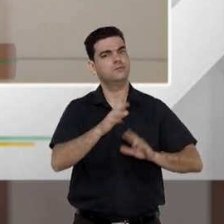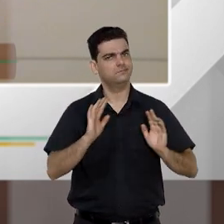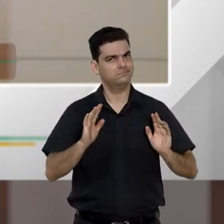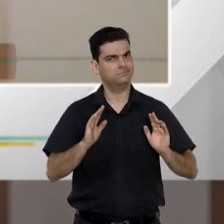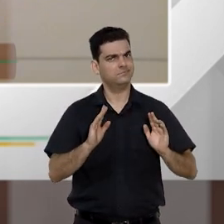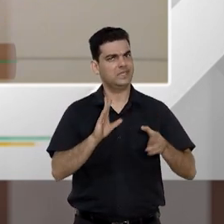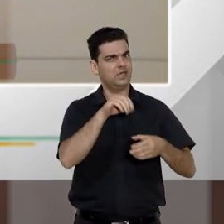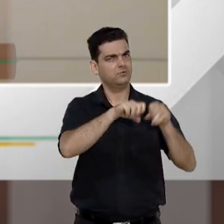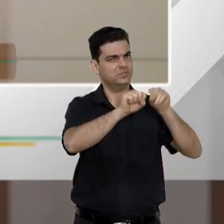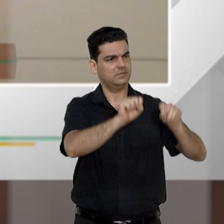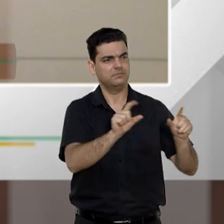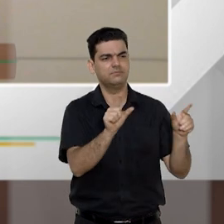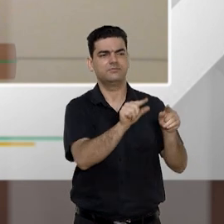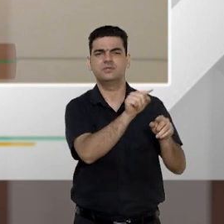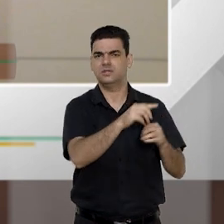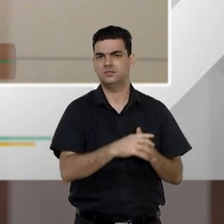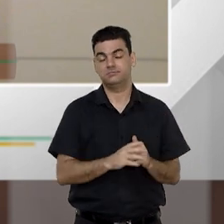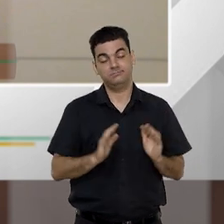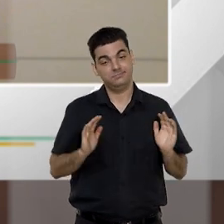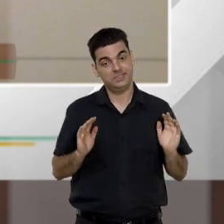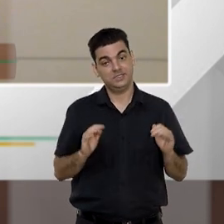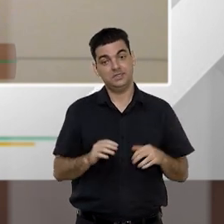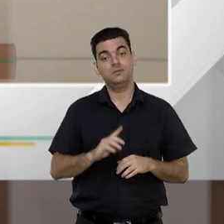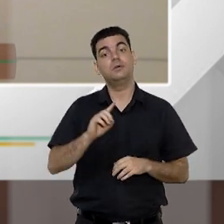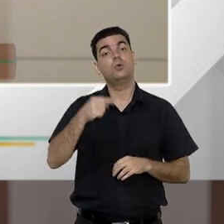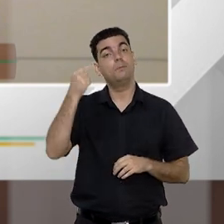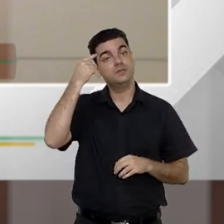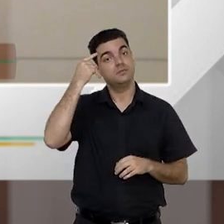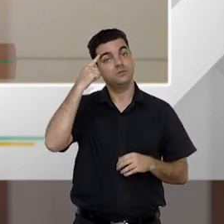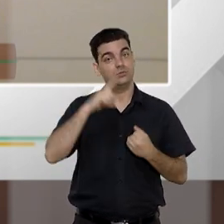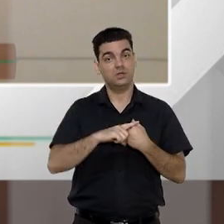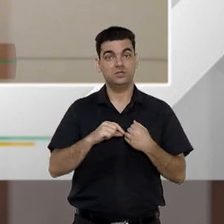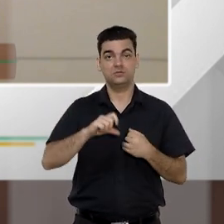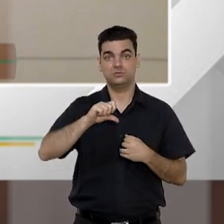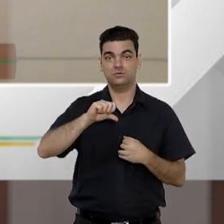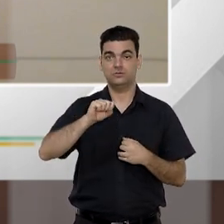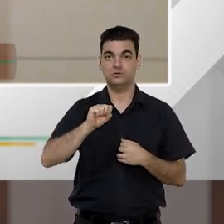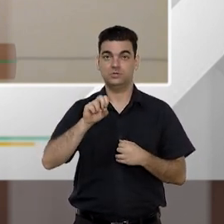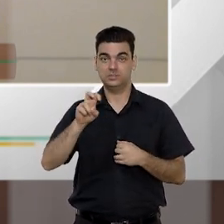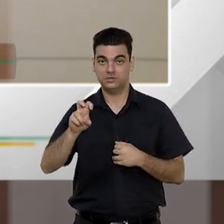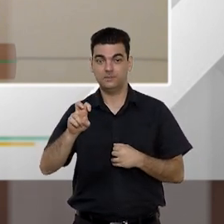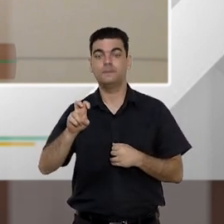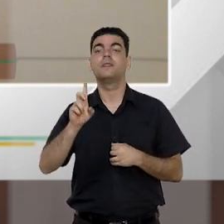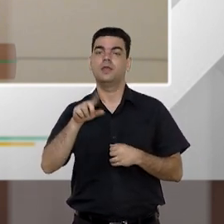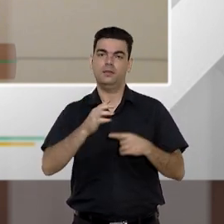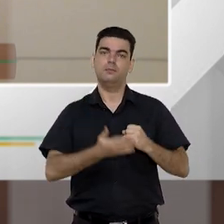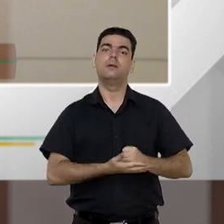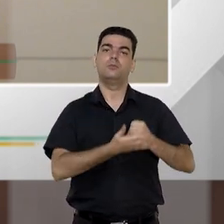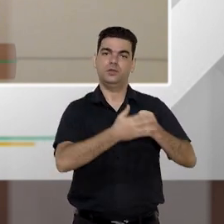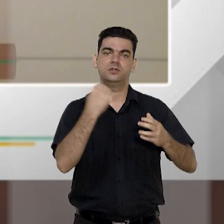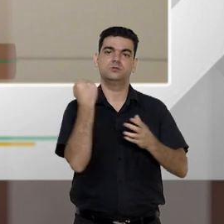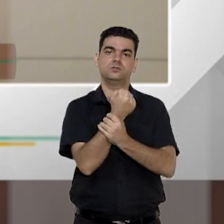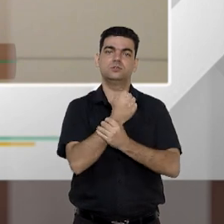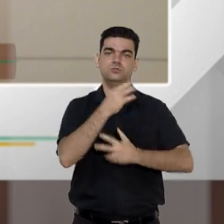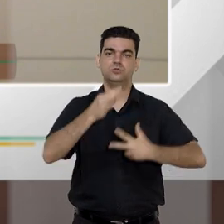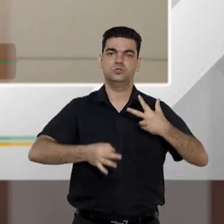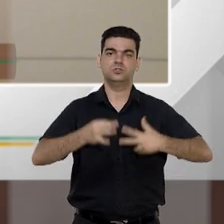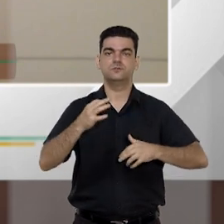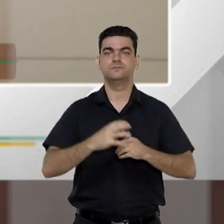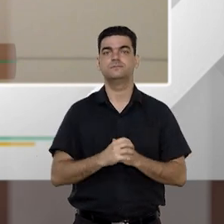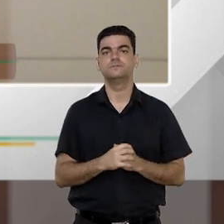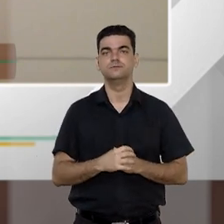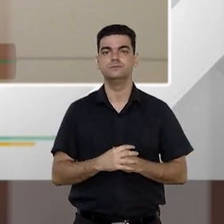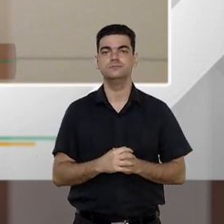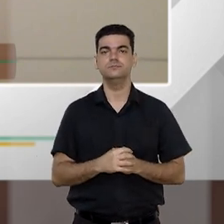jurisdicional dentro desse microsistema. Mas, sem sombra de dúvidas, a ideia desse artigo 985 é favorecer a